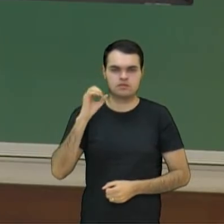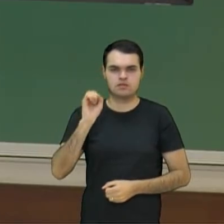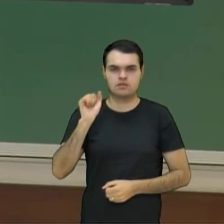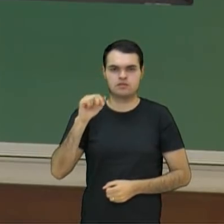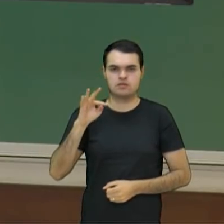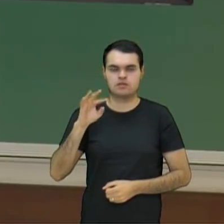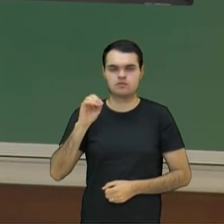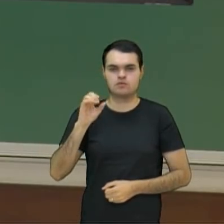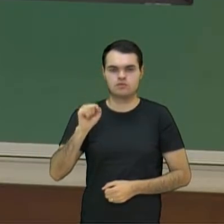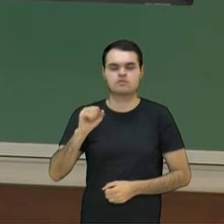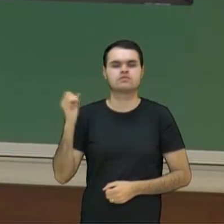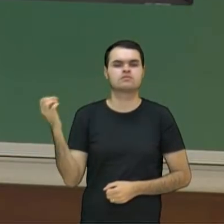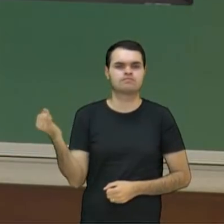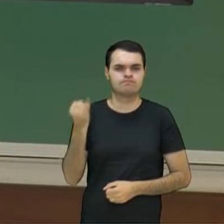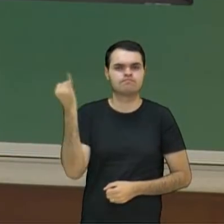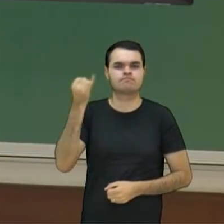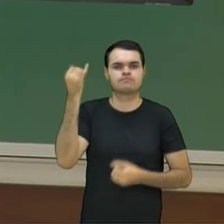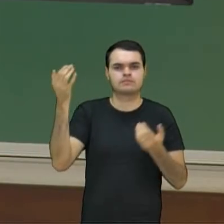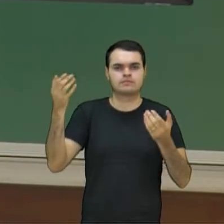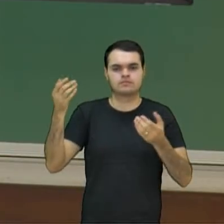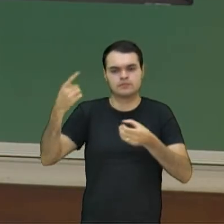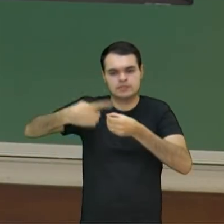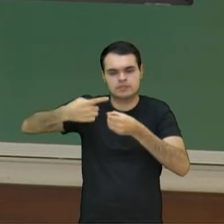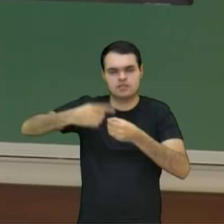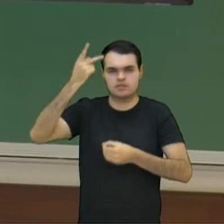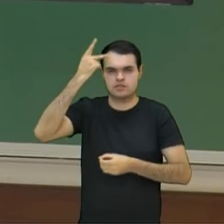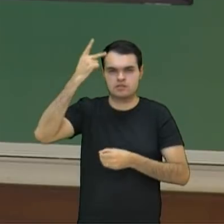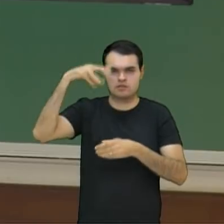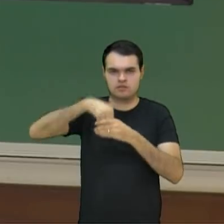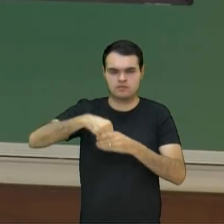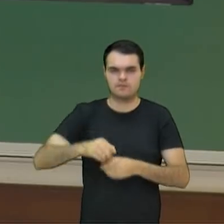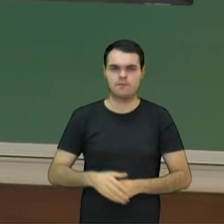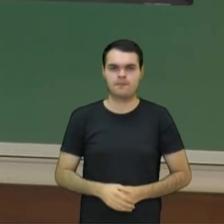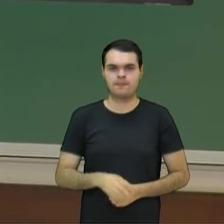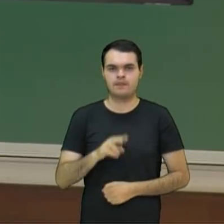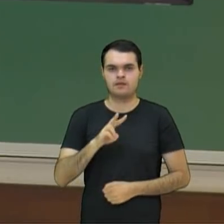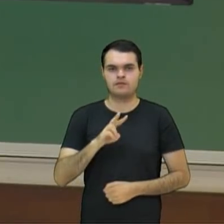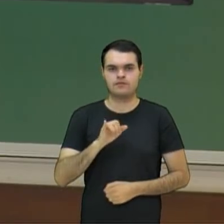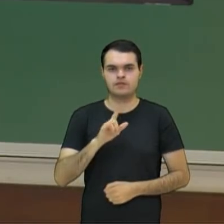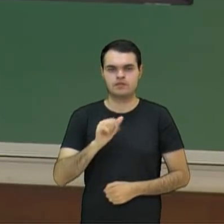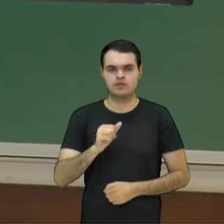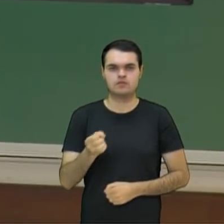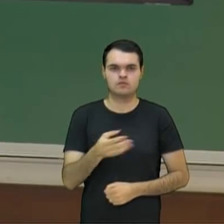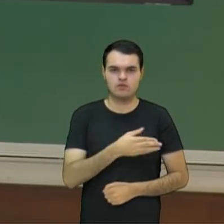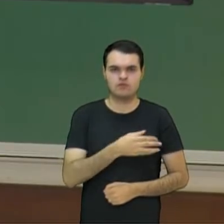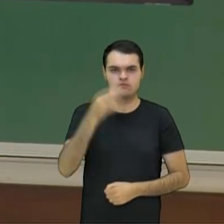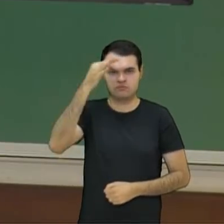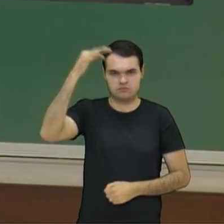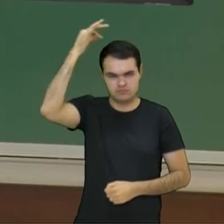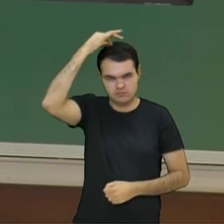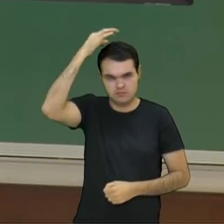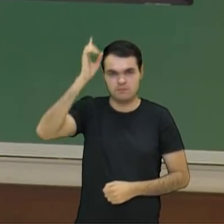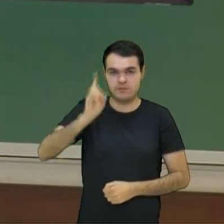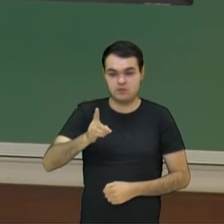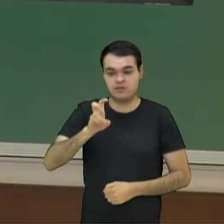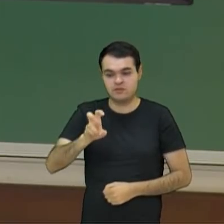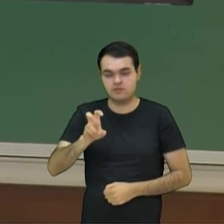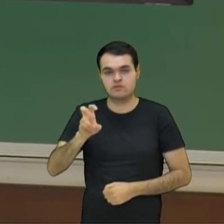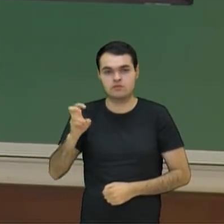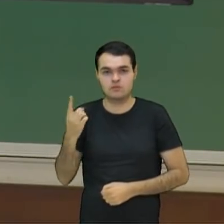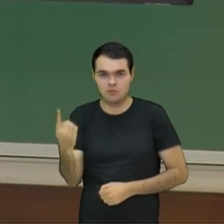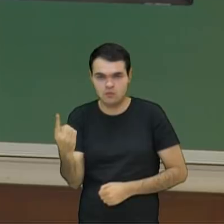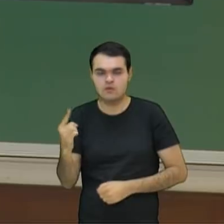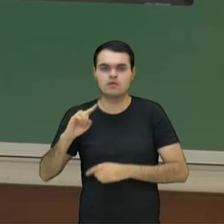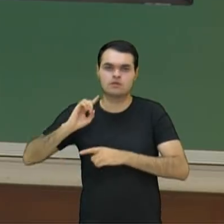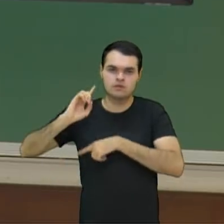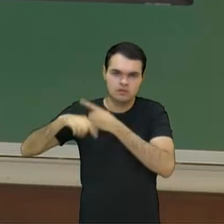de São Paulo, certo? Então, também ali a origem dele, né? Vila Nova do Espírito Santo, em 1551, que